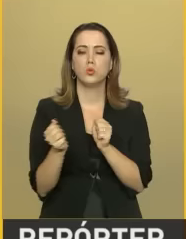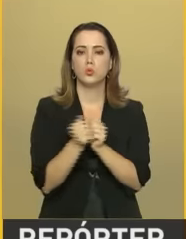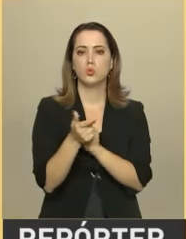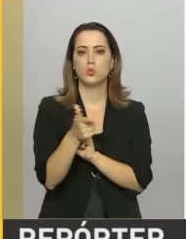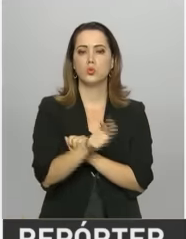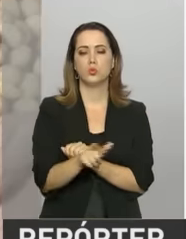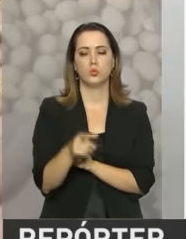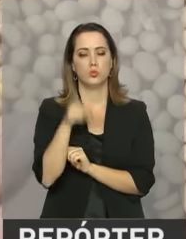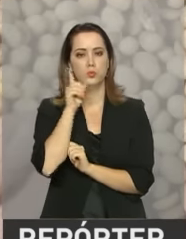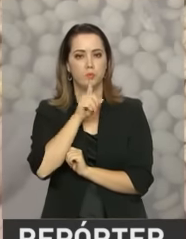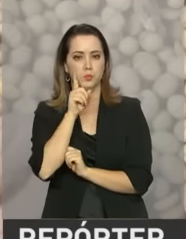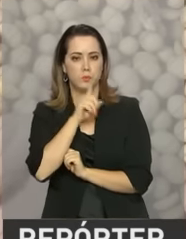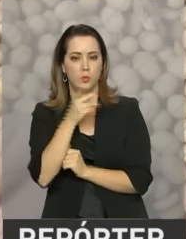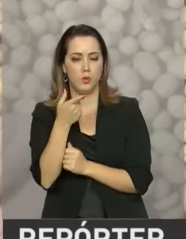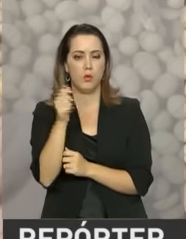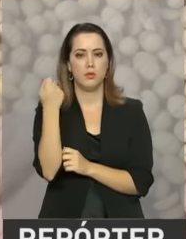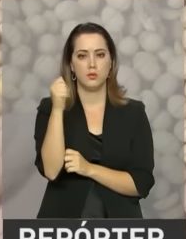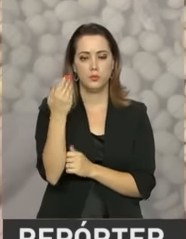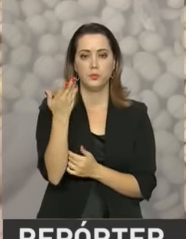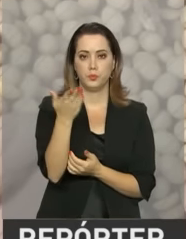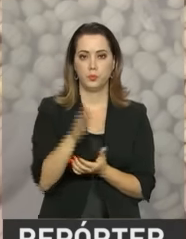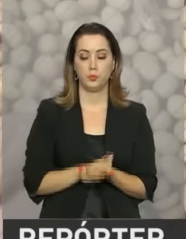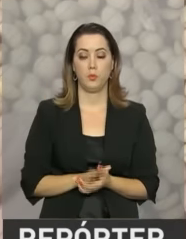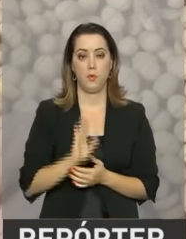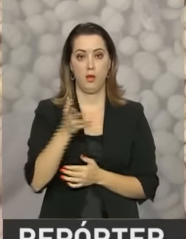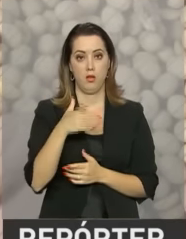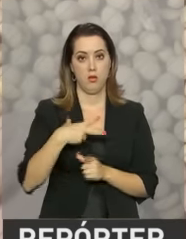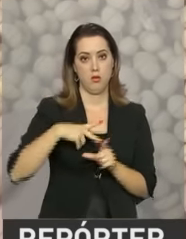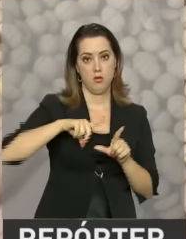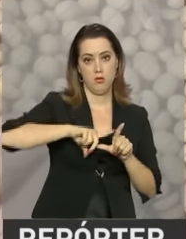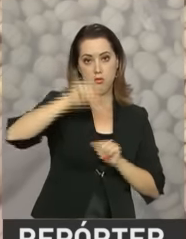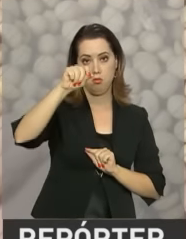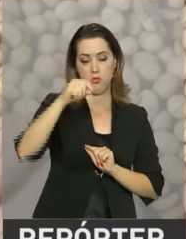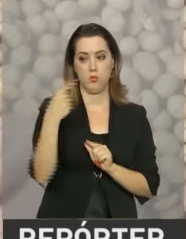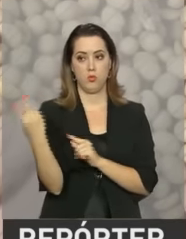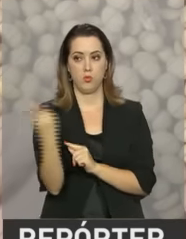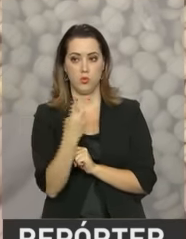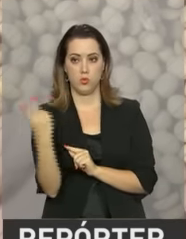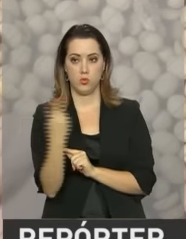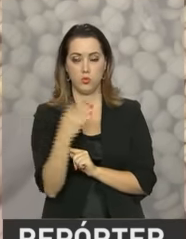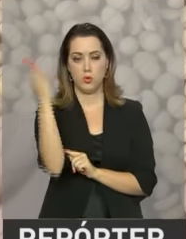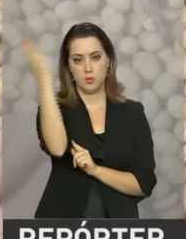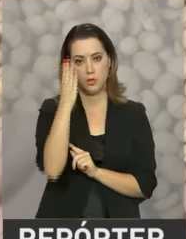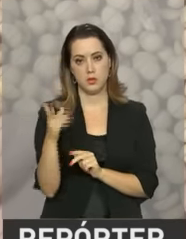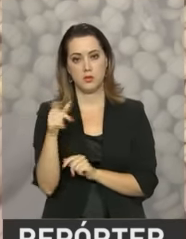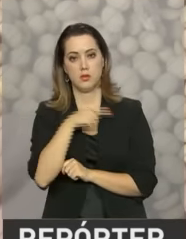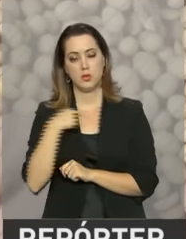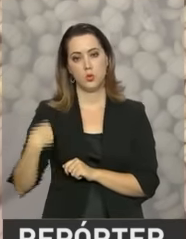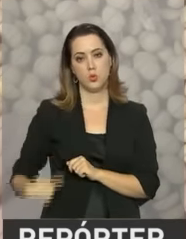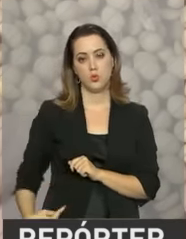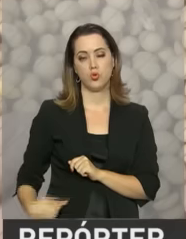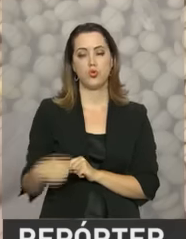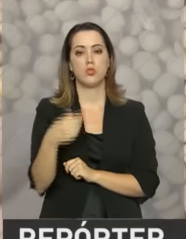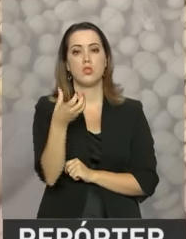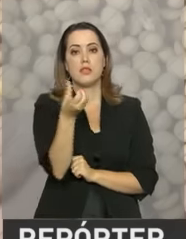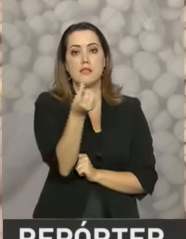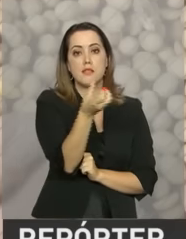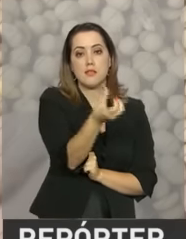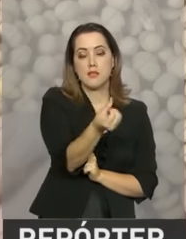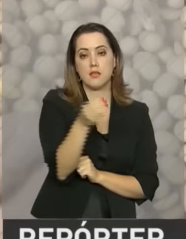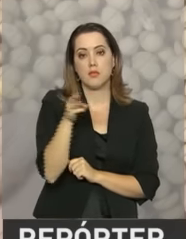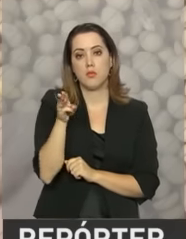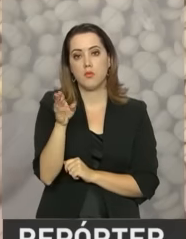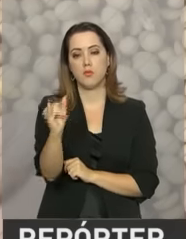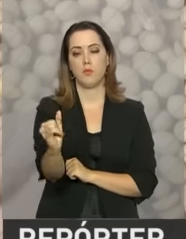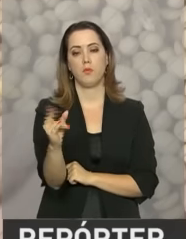Argentina depois de um recorde histórico há do anos os negócios entre os dois países atingiram 66 Bilhões de Dólares no